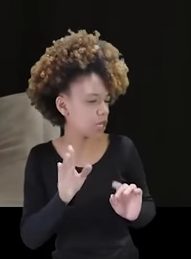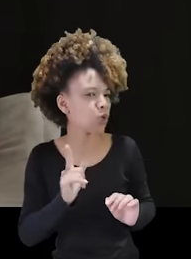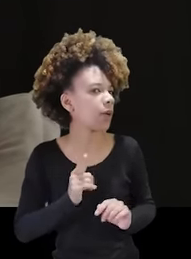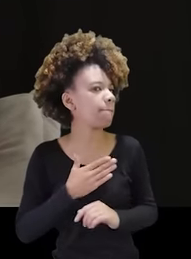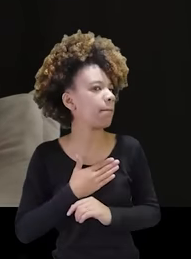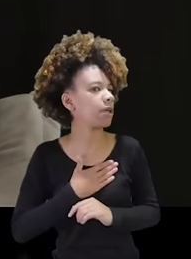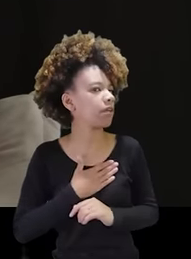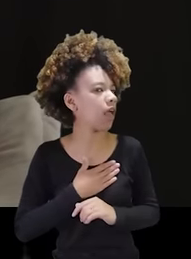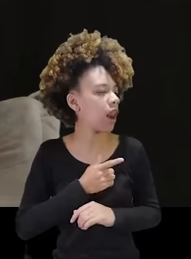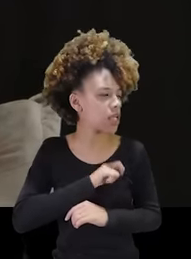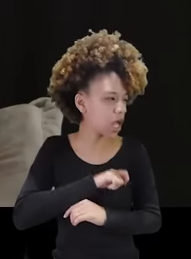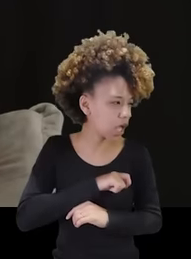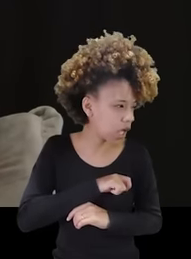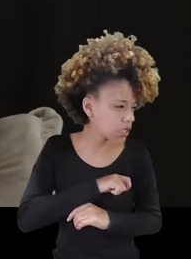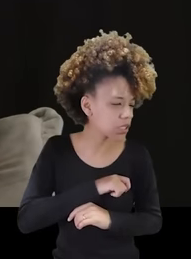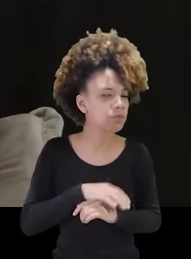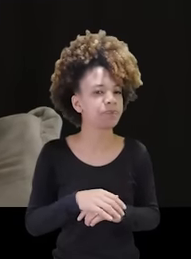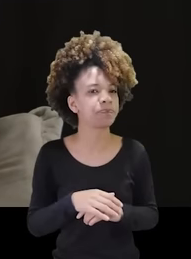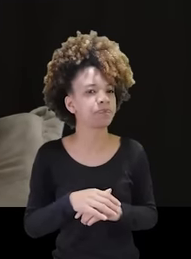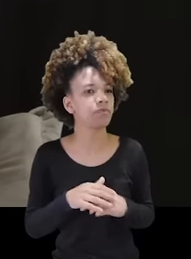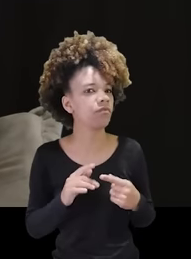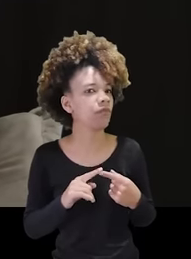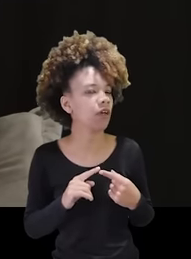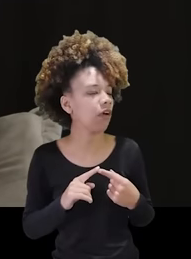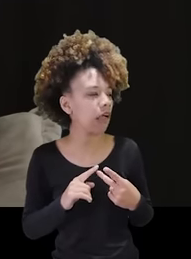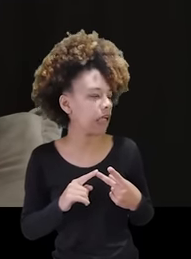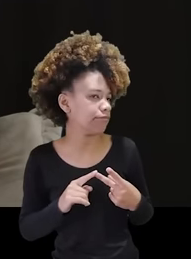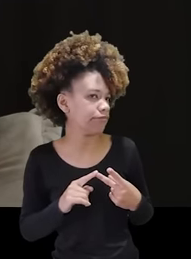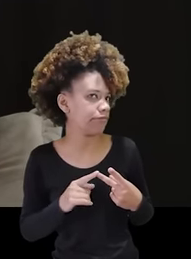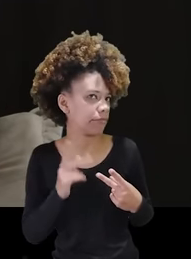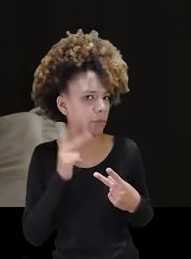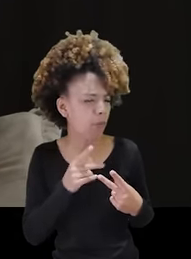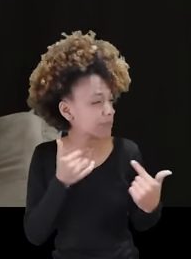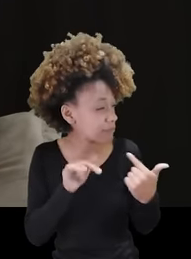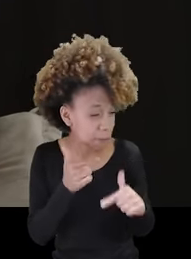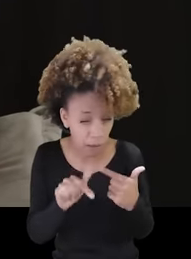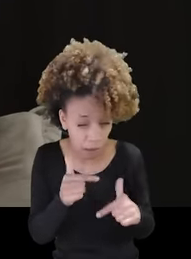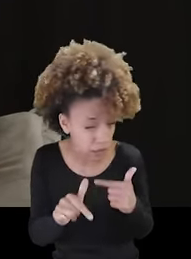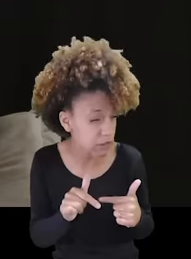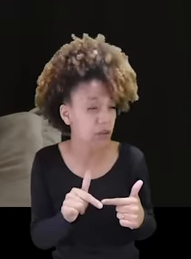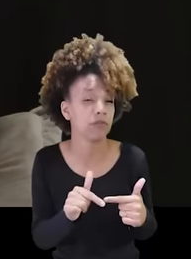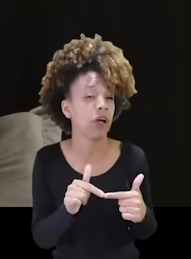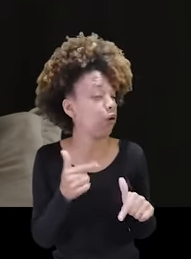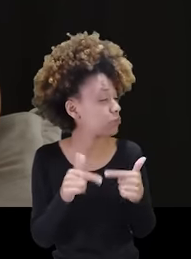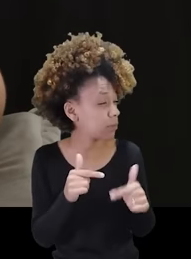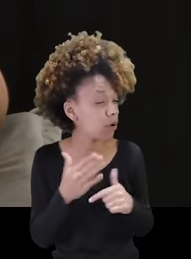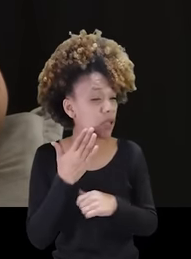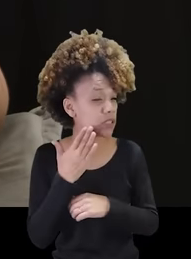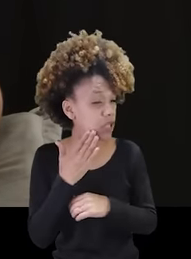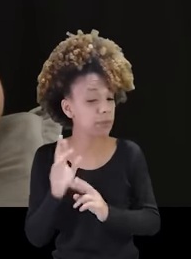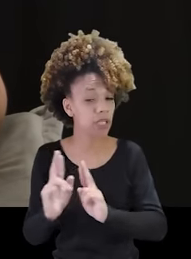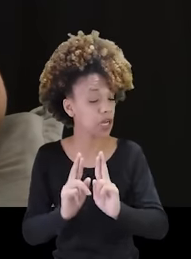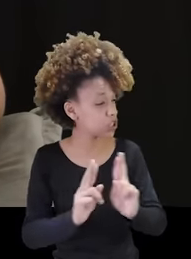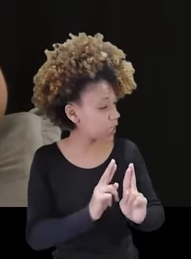que o brasileiro para mim é um cara meio malandro meio malandro meio trabalha para caramba é um trabalhador que sabe